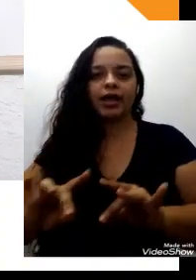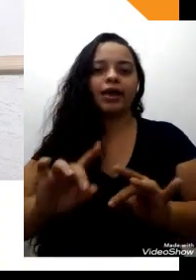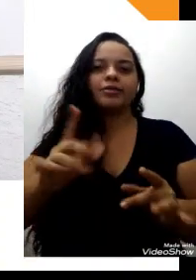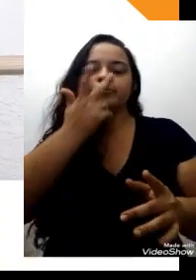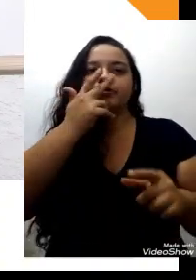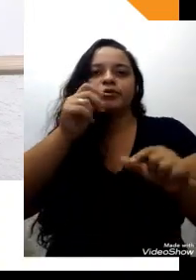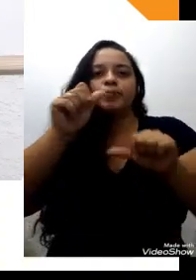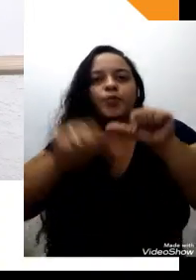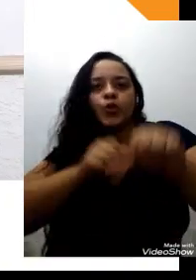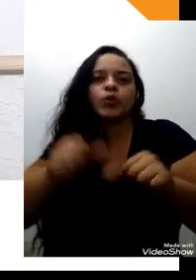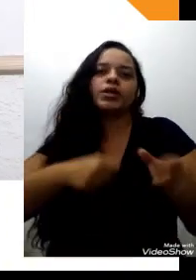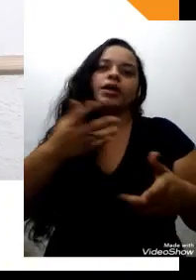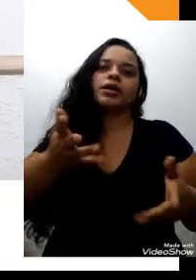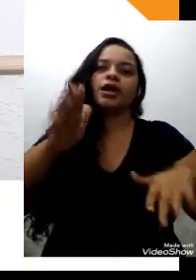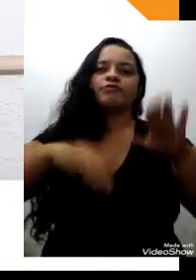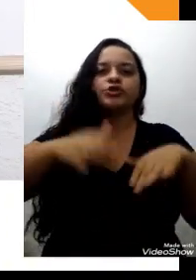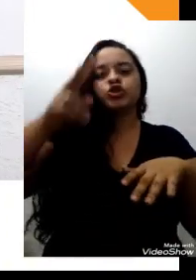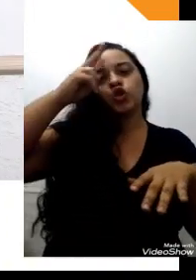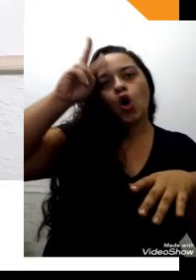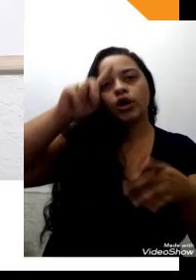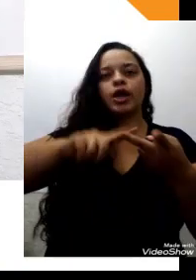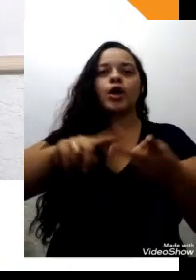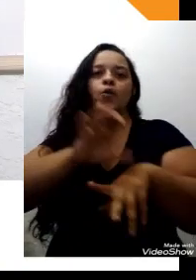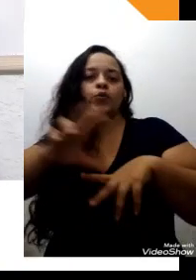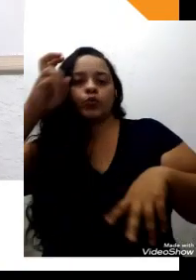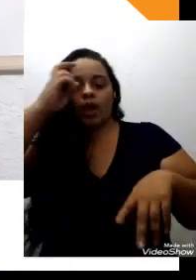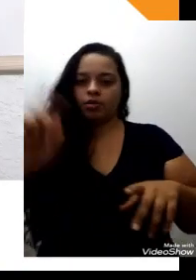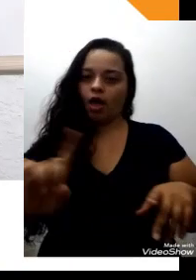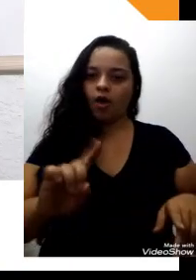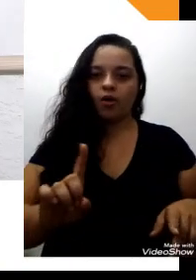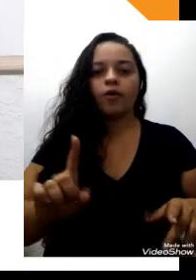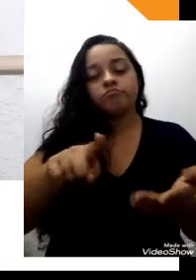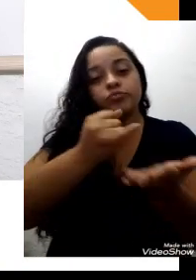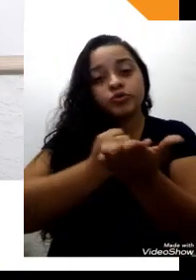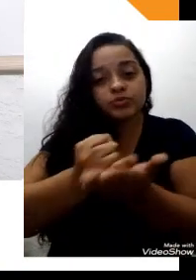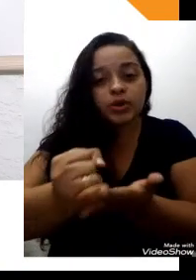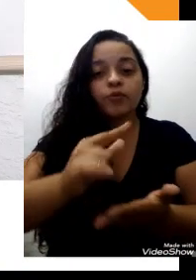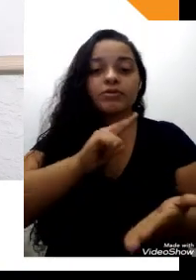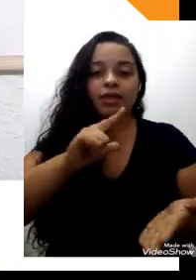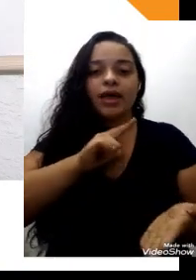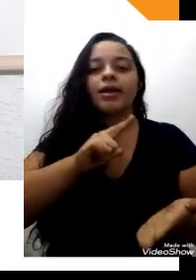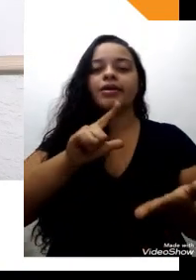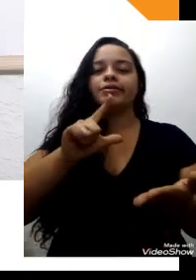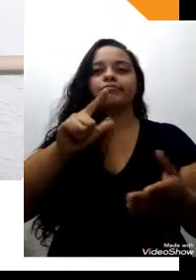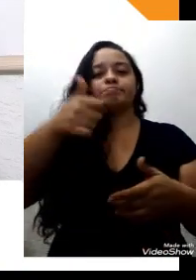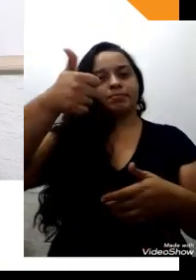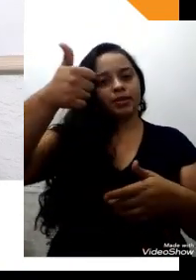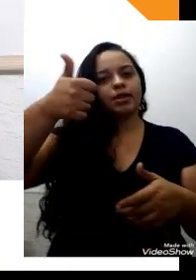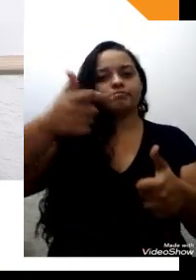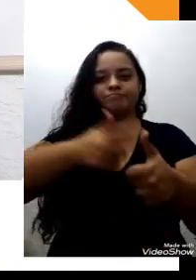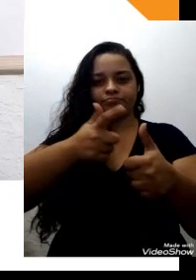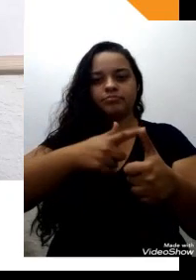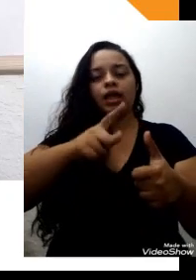alguma forma, de uma forma cultural, de uma forma histórica, de uma forma jornalística. Não. A introdução, ela tem a primeira